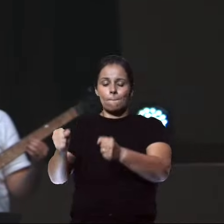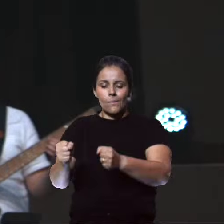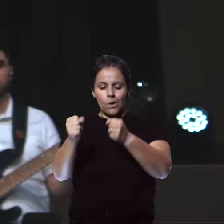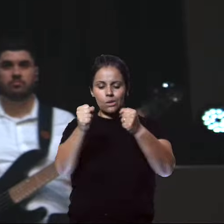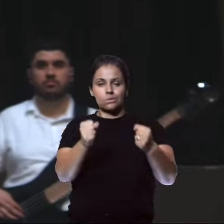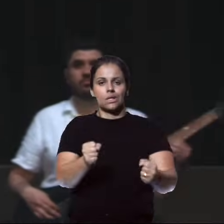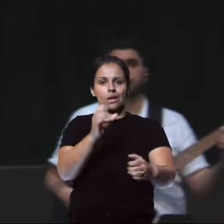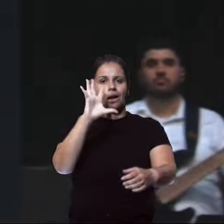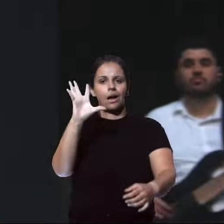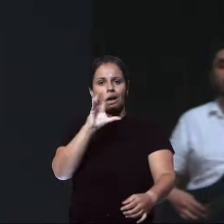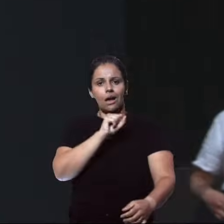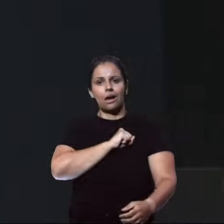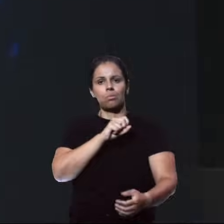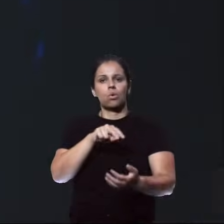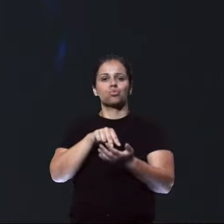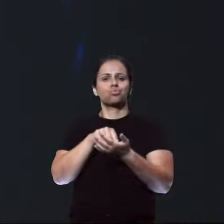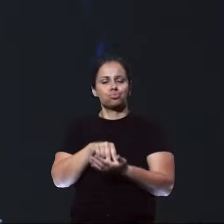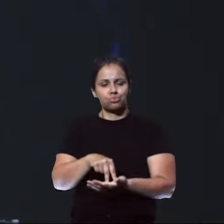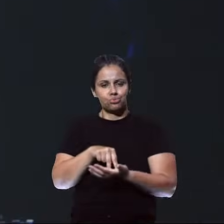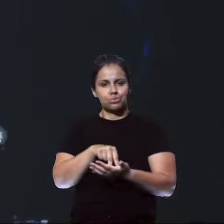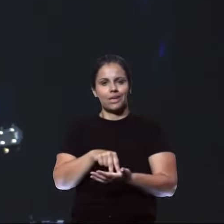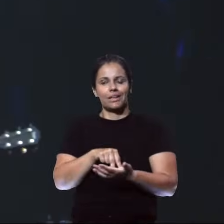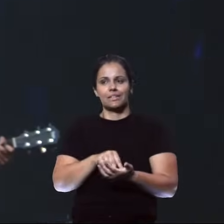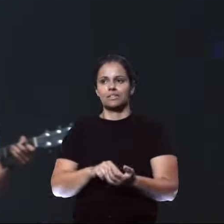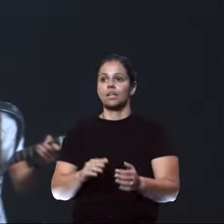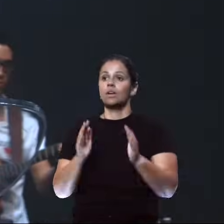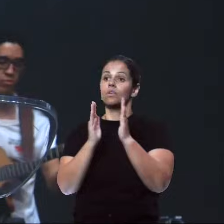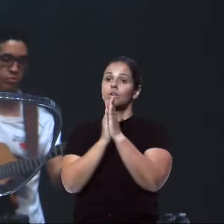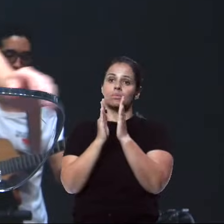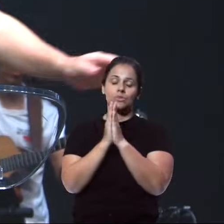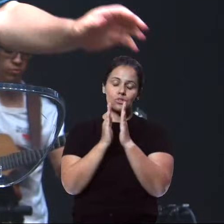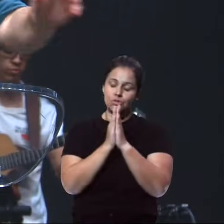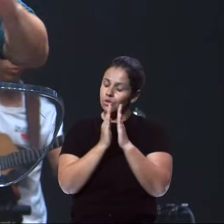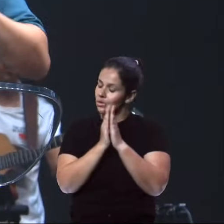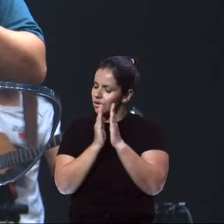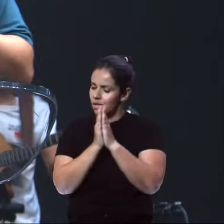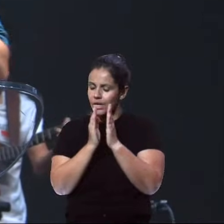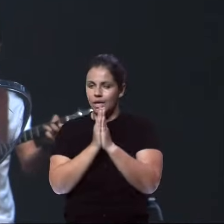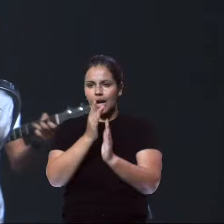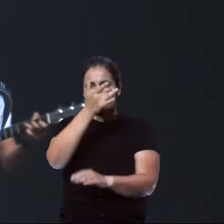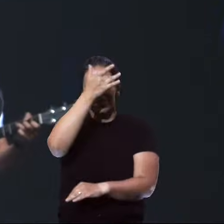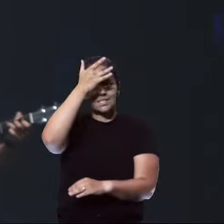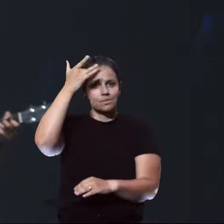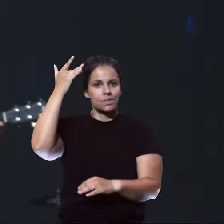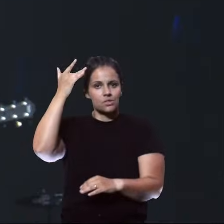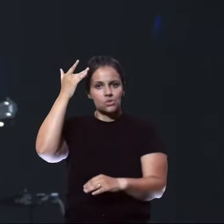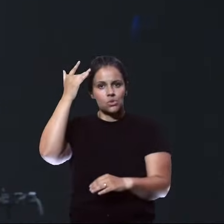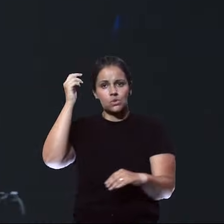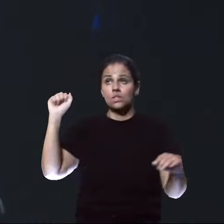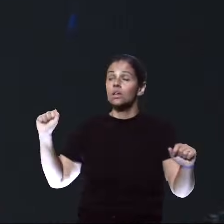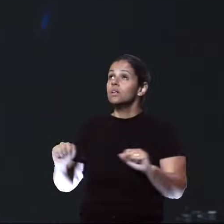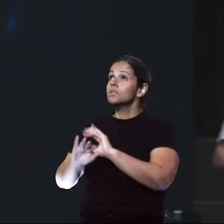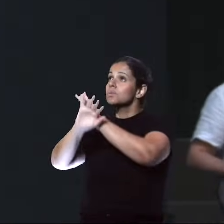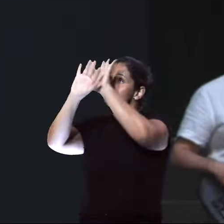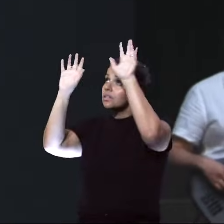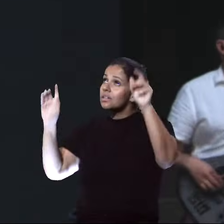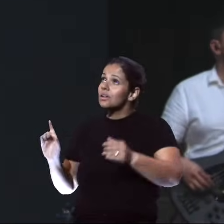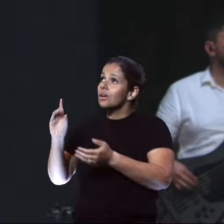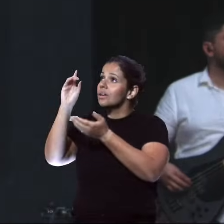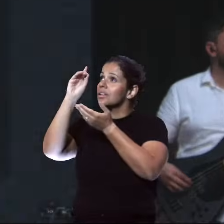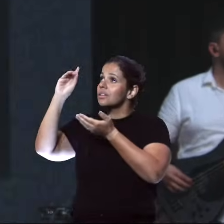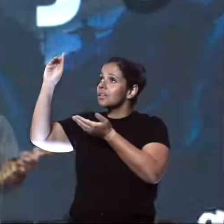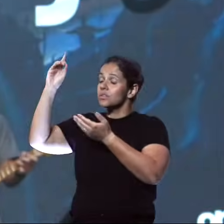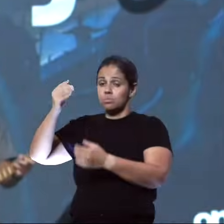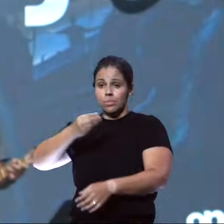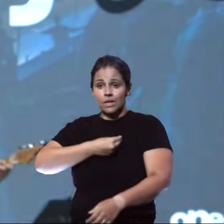Amém. Se você já está vivendo dessa forma, ore pelos irmãos que estão aqui na frente. Glorifique a Deus por tudo isso que eles vão viver a partir de